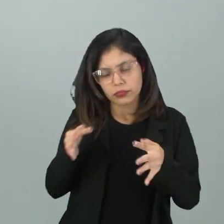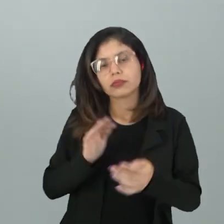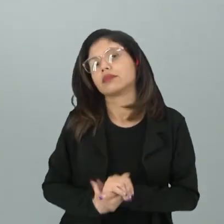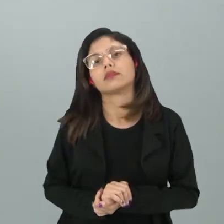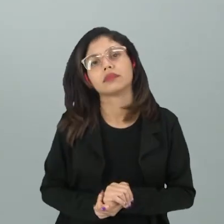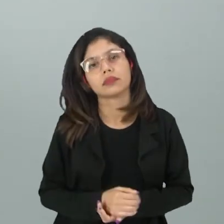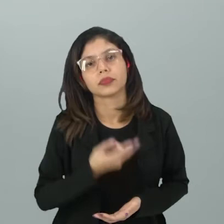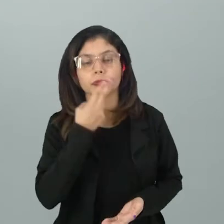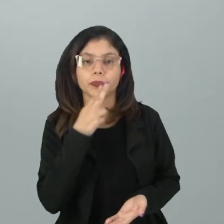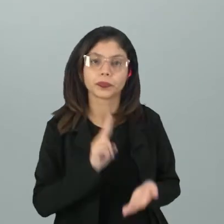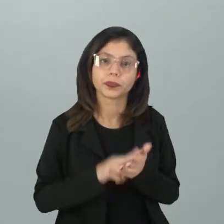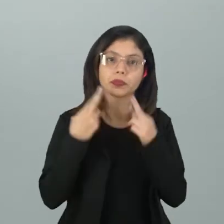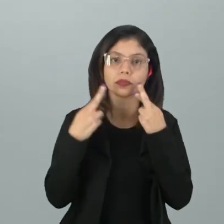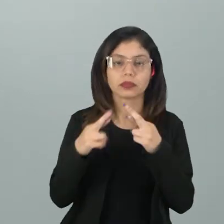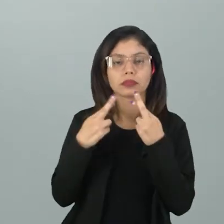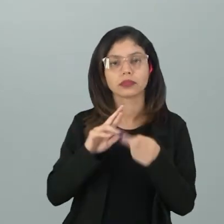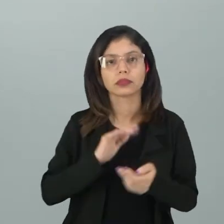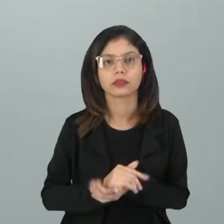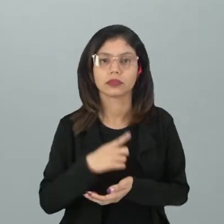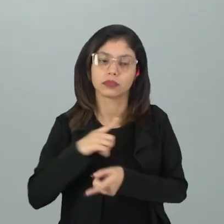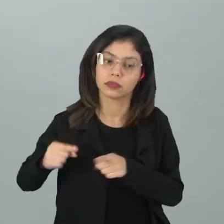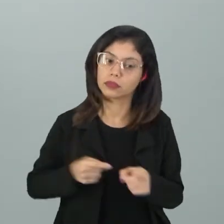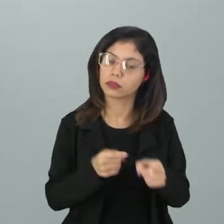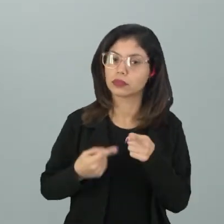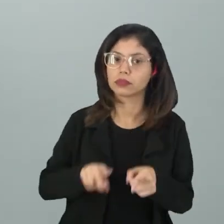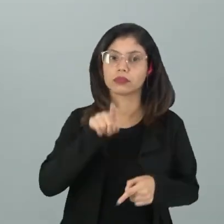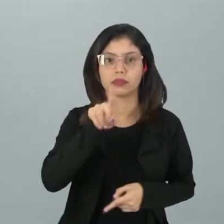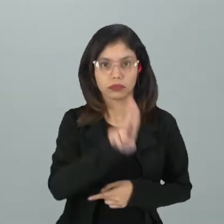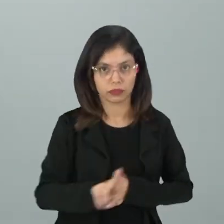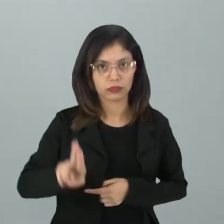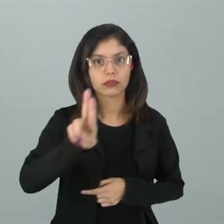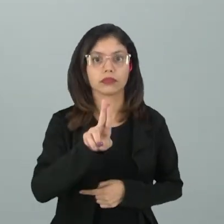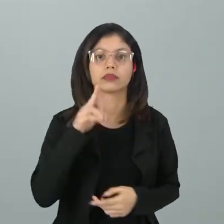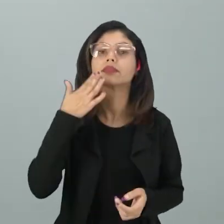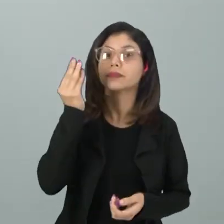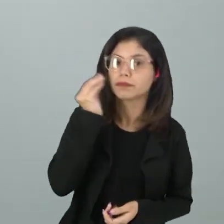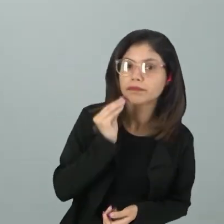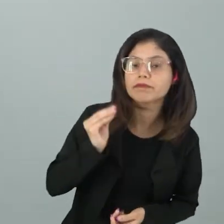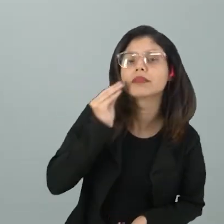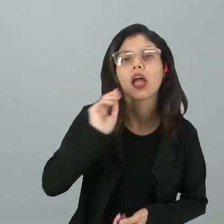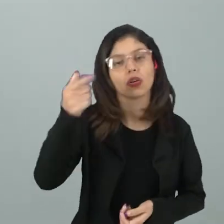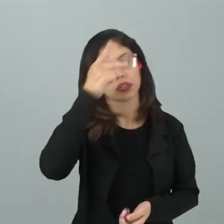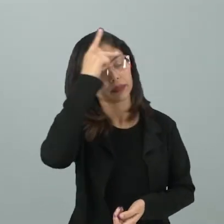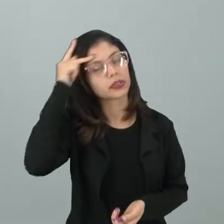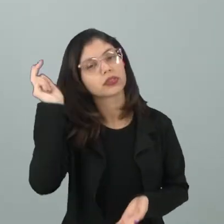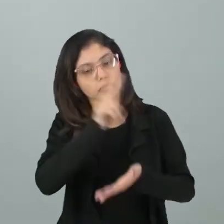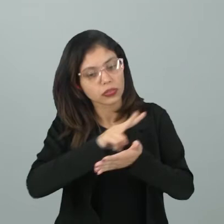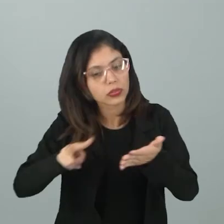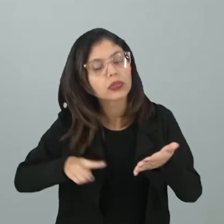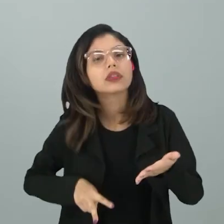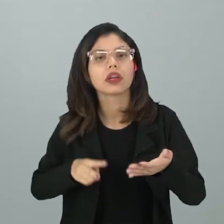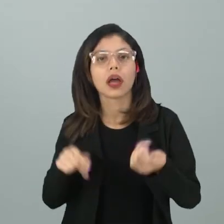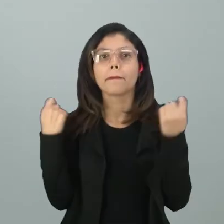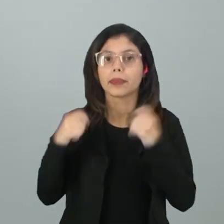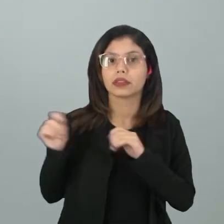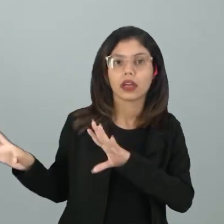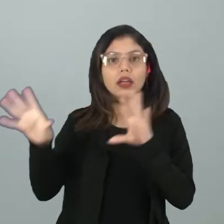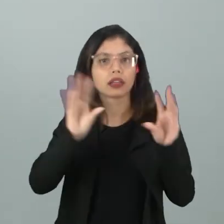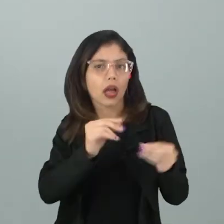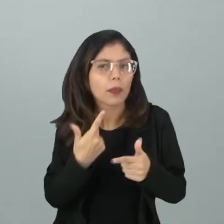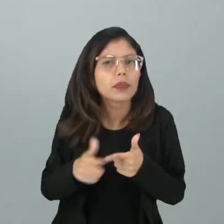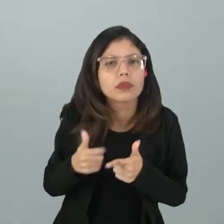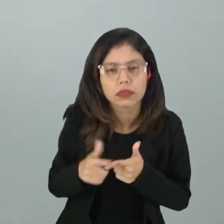simples, a carta de reclamação tem esse intuito, que vocês vão usar para convencer, mas esse convencimento tem que ser através de